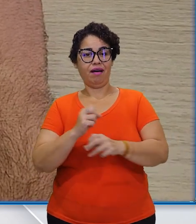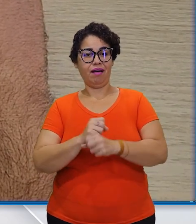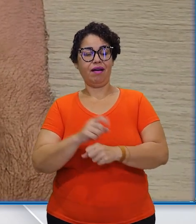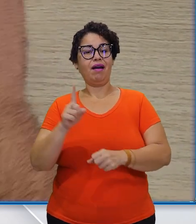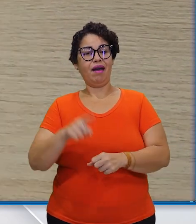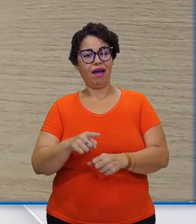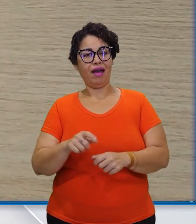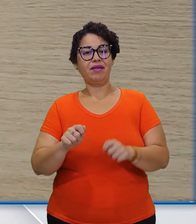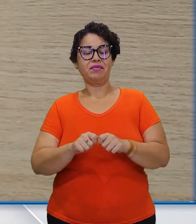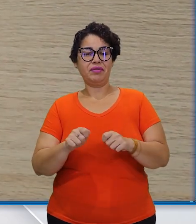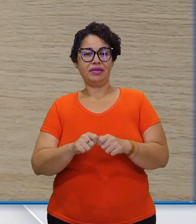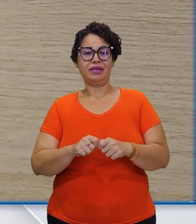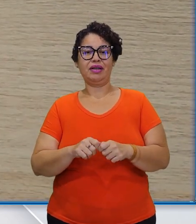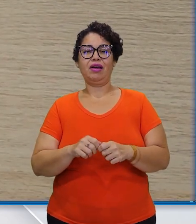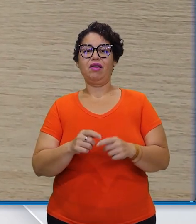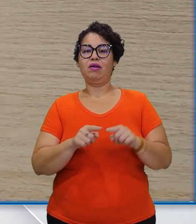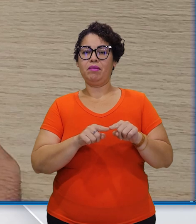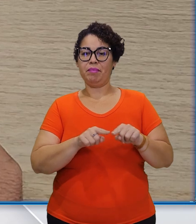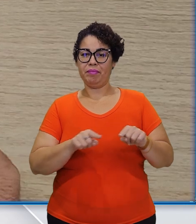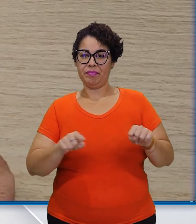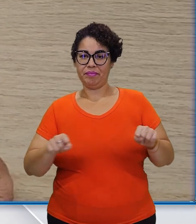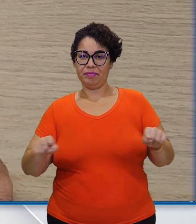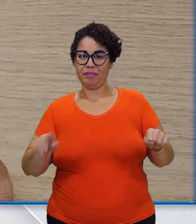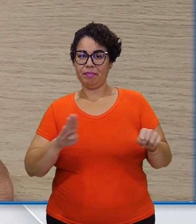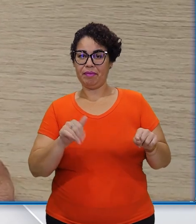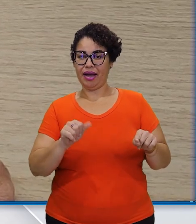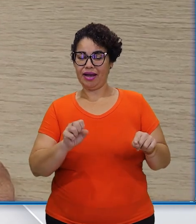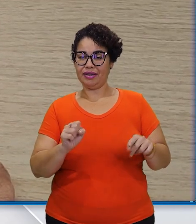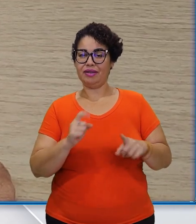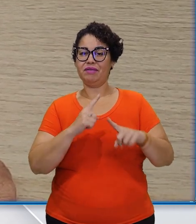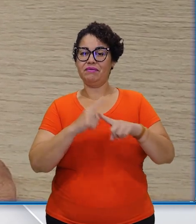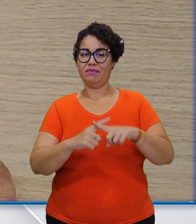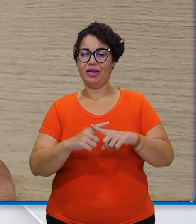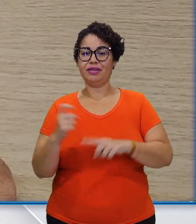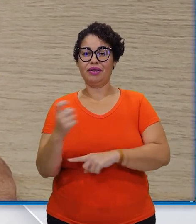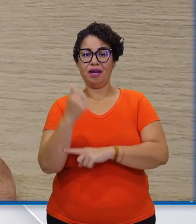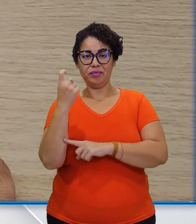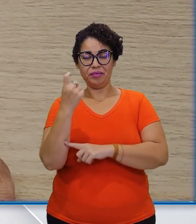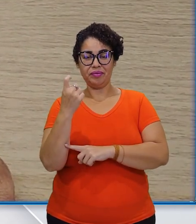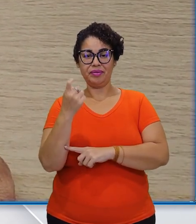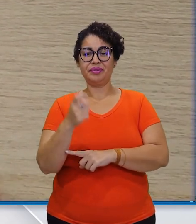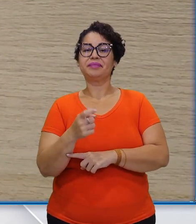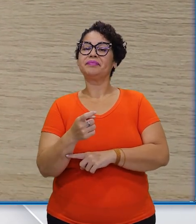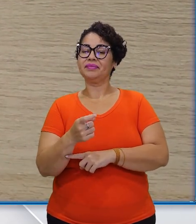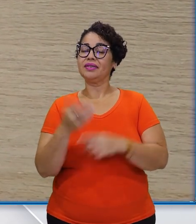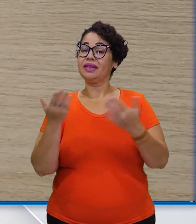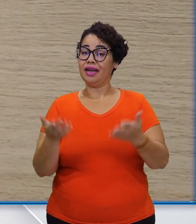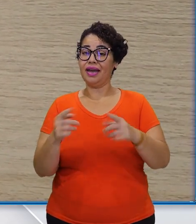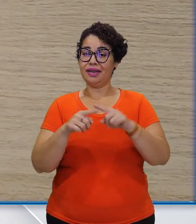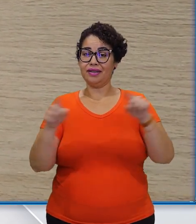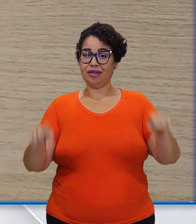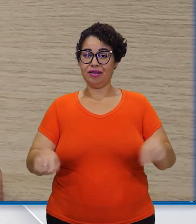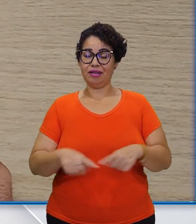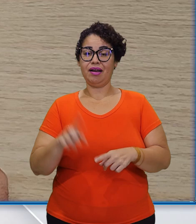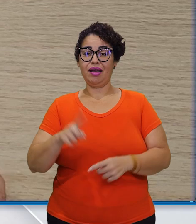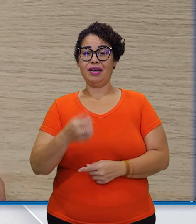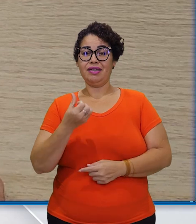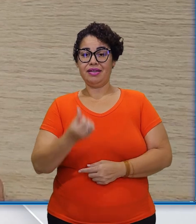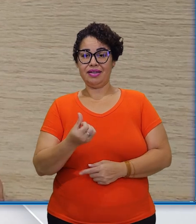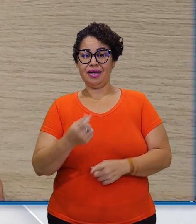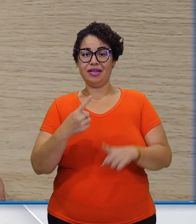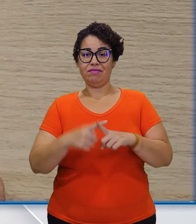calculada fazendo o valor da base vezes a sua altura. No caso aqui,